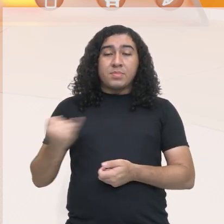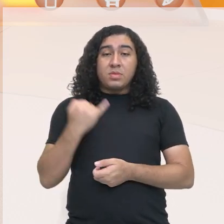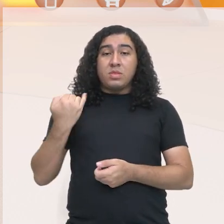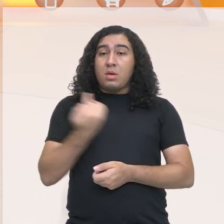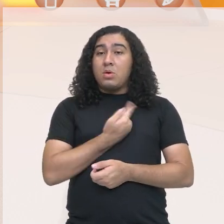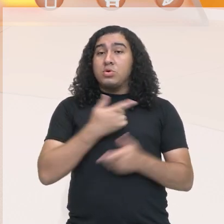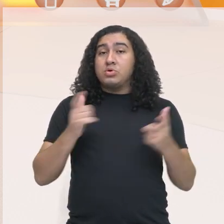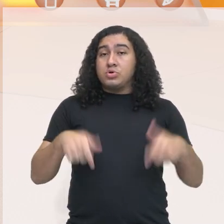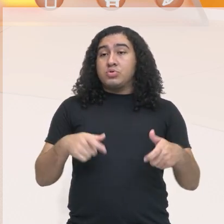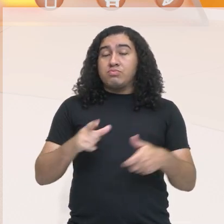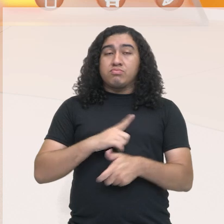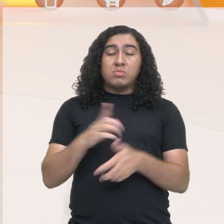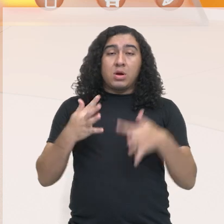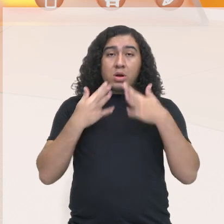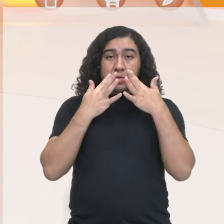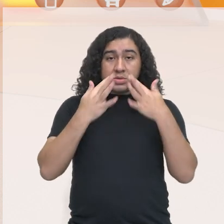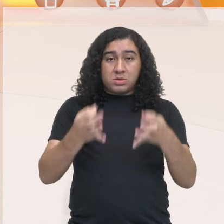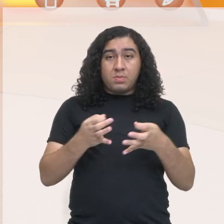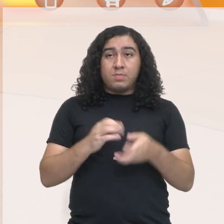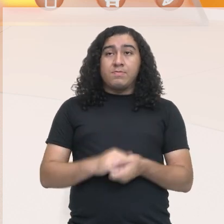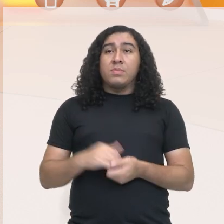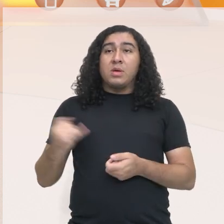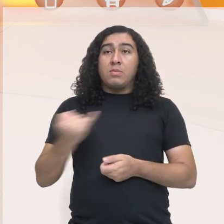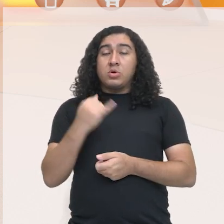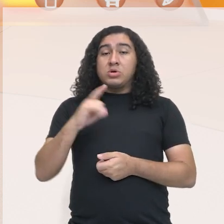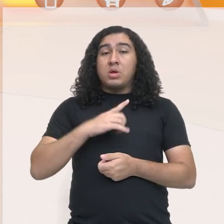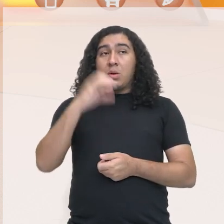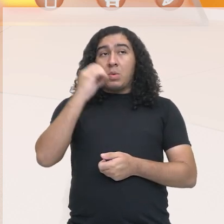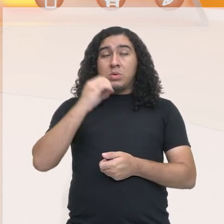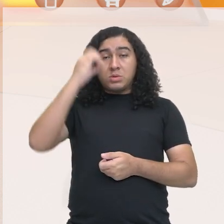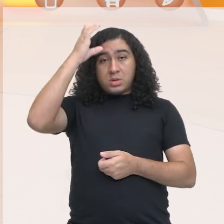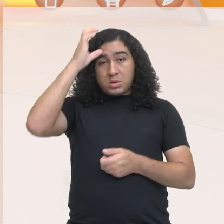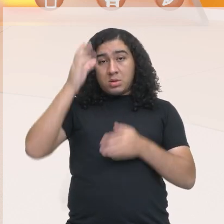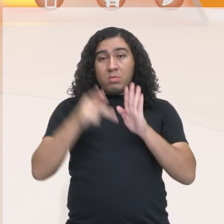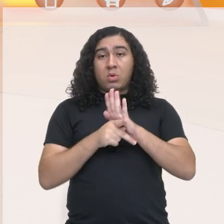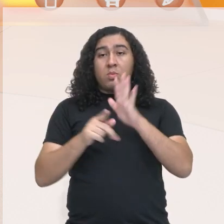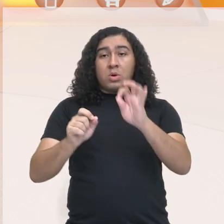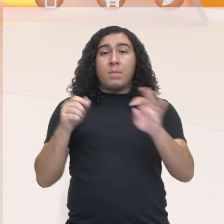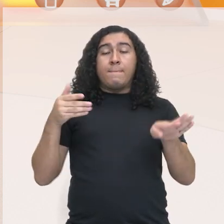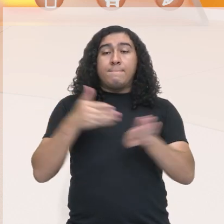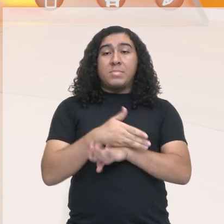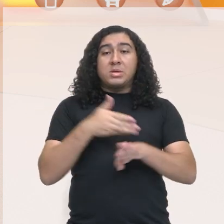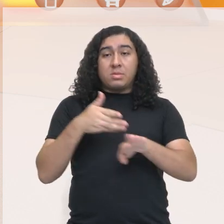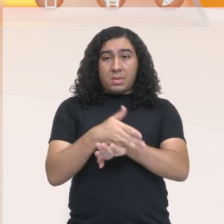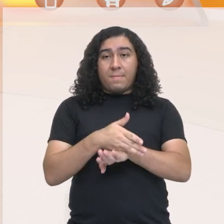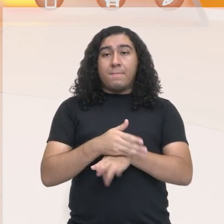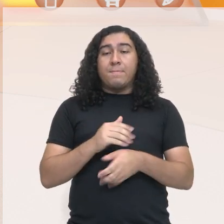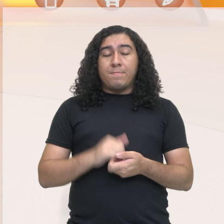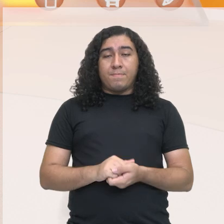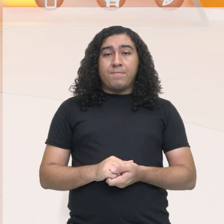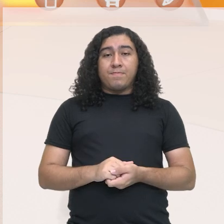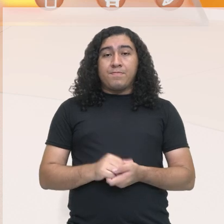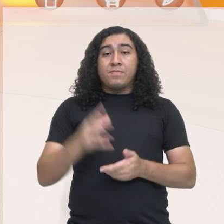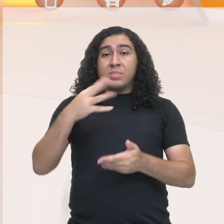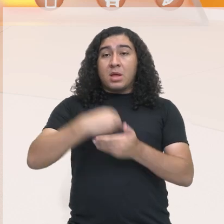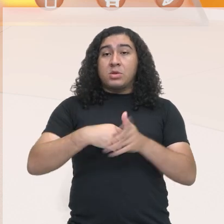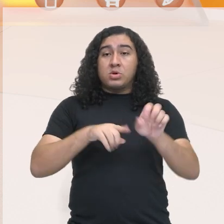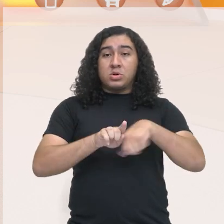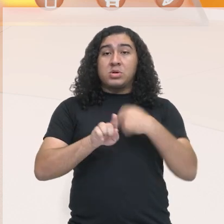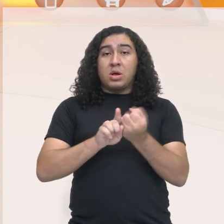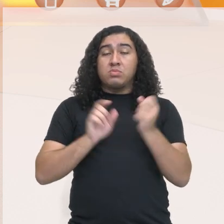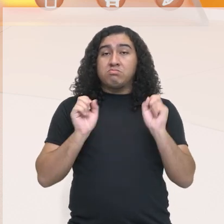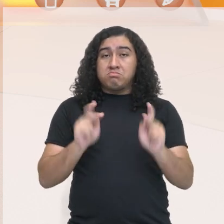nós estarmos atentos, é importante termos essa consciência de participação dentro da sociedade,